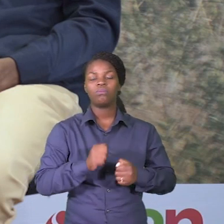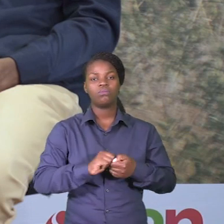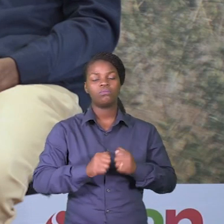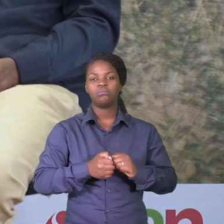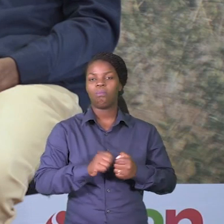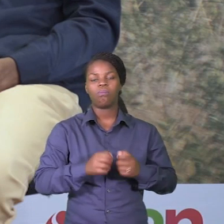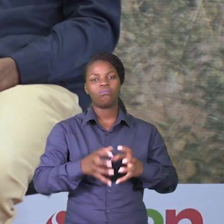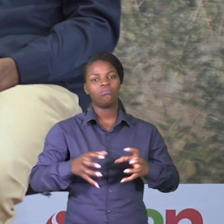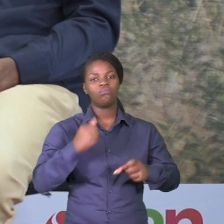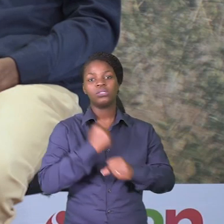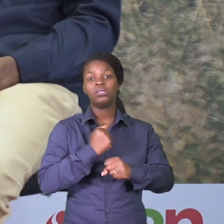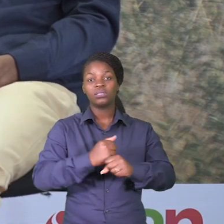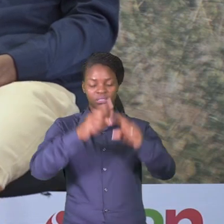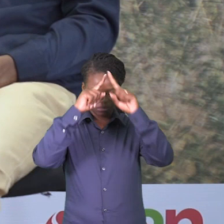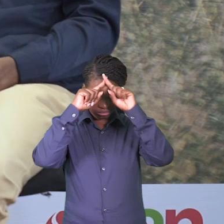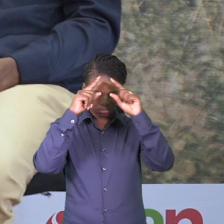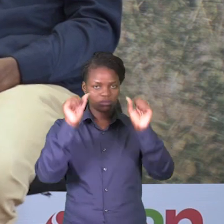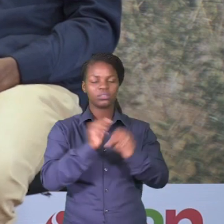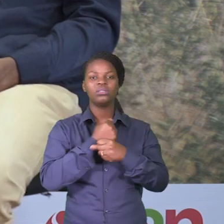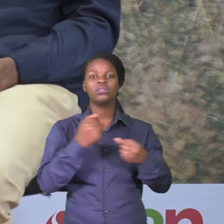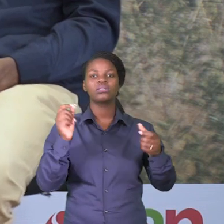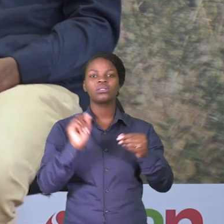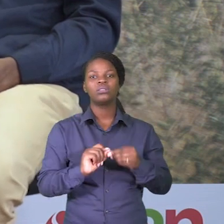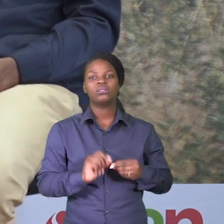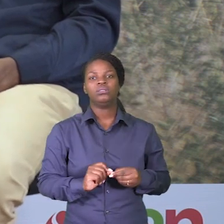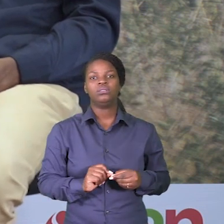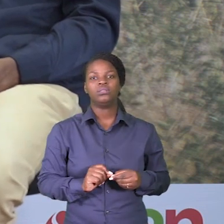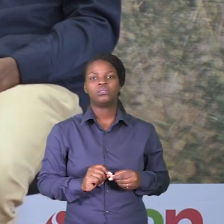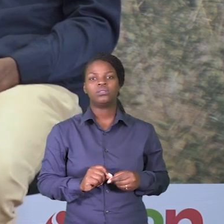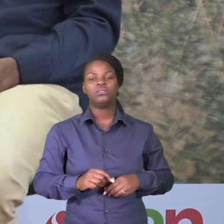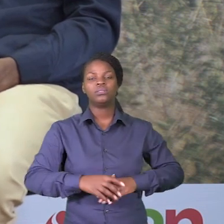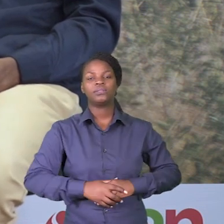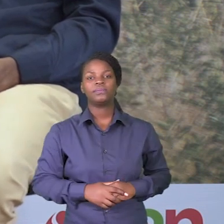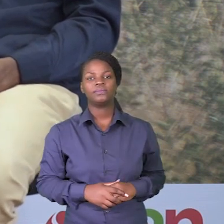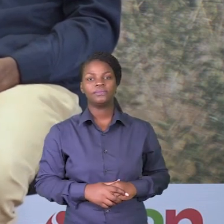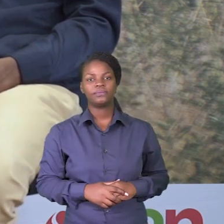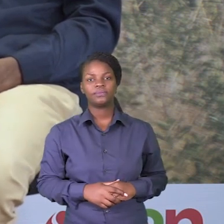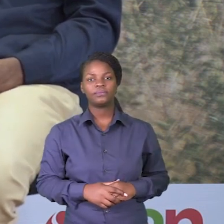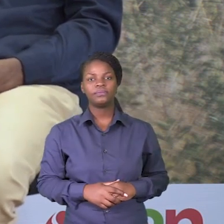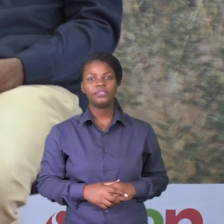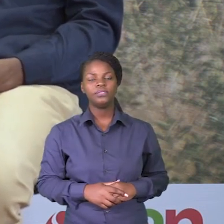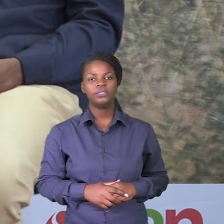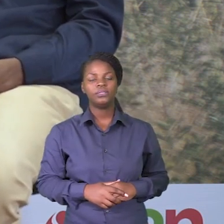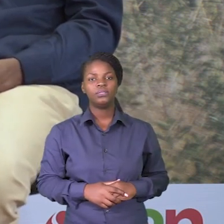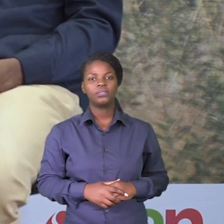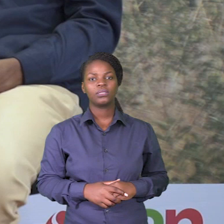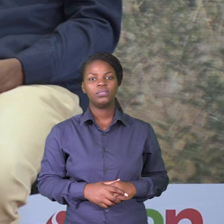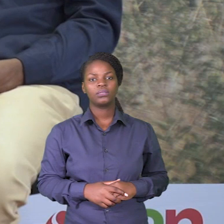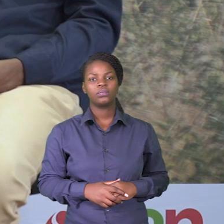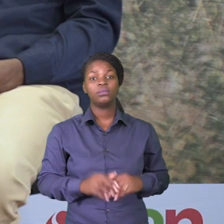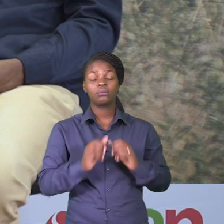trabalho da polícia para averiguar e ter a informação concreta em relação a este caso